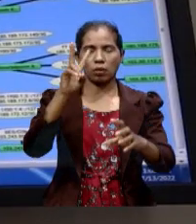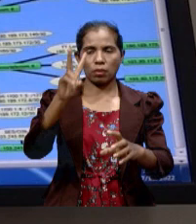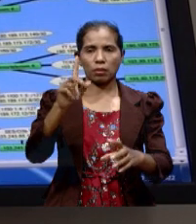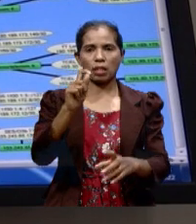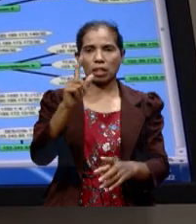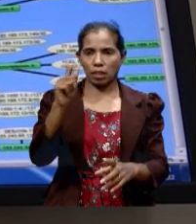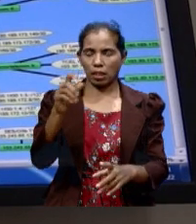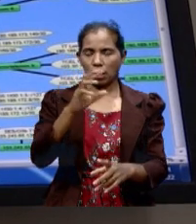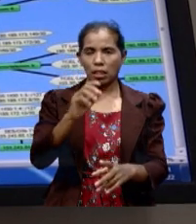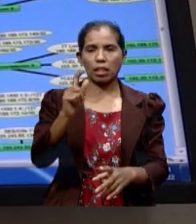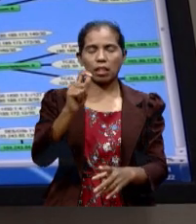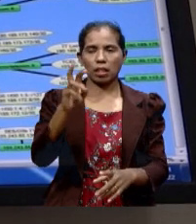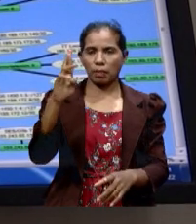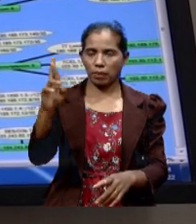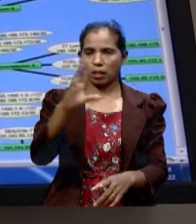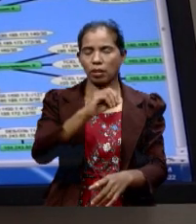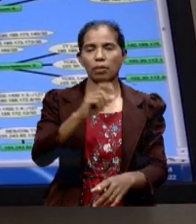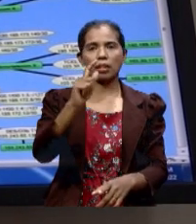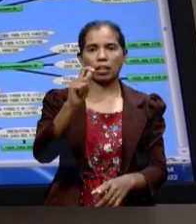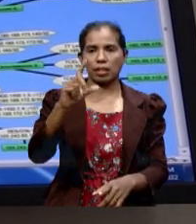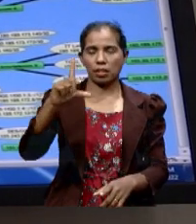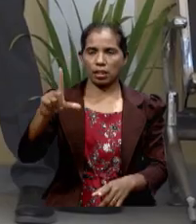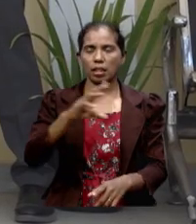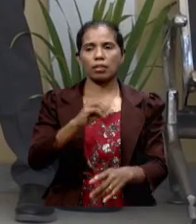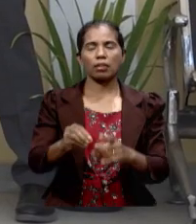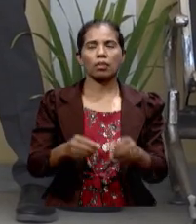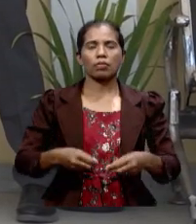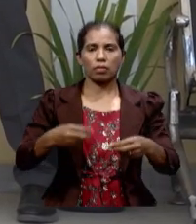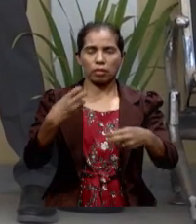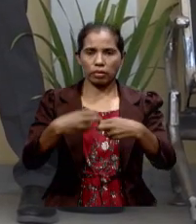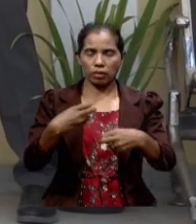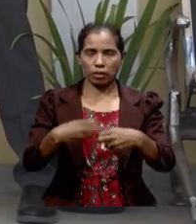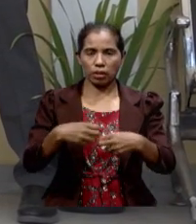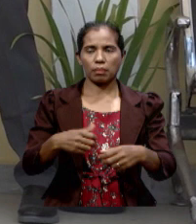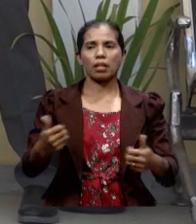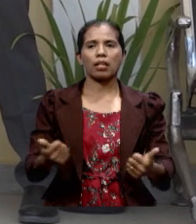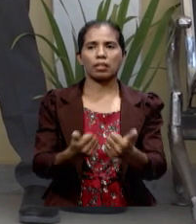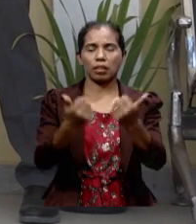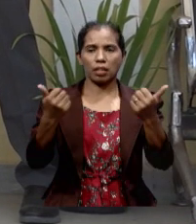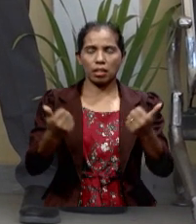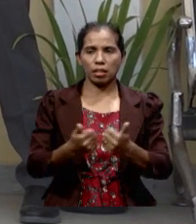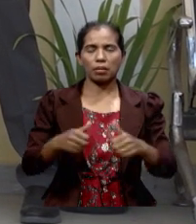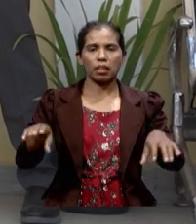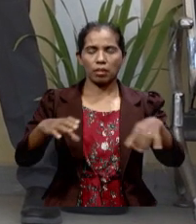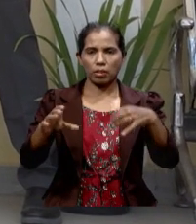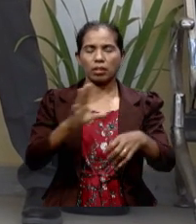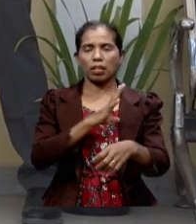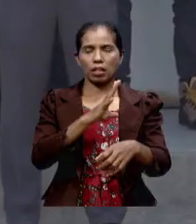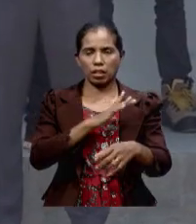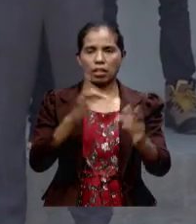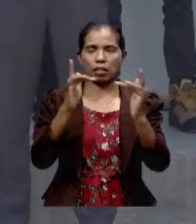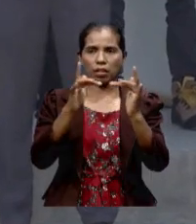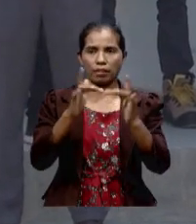Telecom, Telemor no Telcomcel lau lento Tebes, onde dificulta a atividade às agências CNB serviço depende da internet.